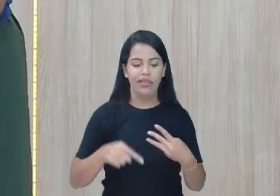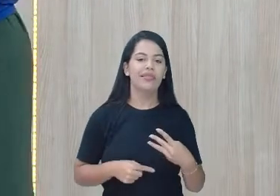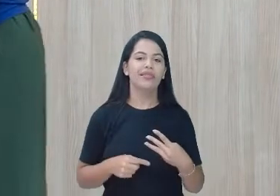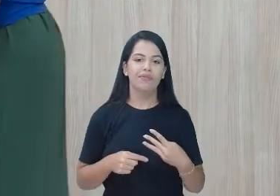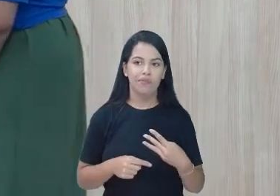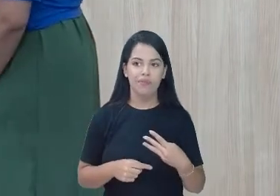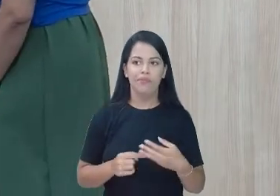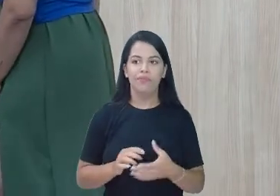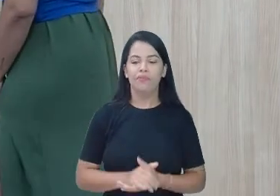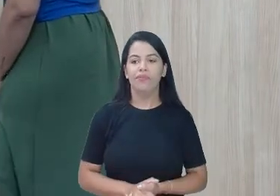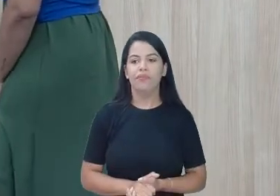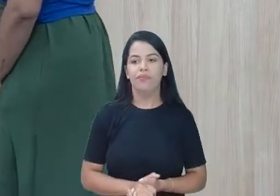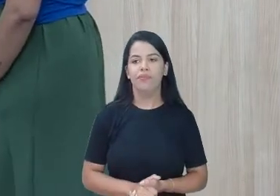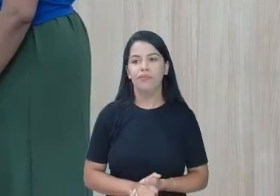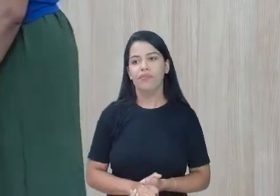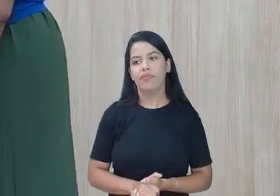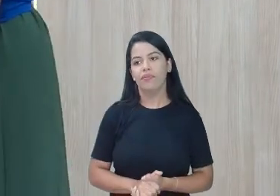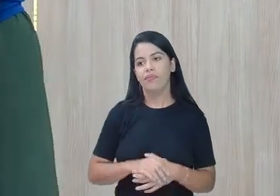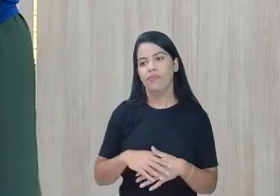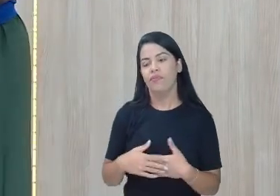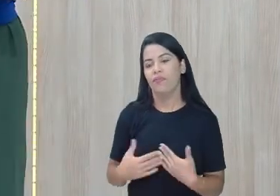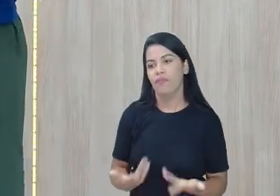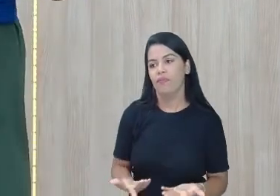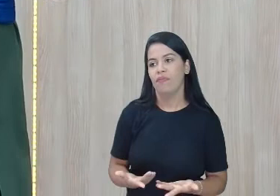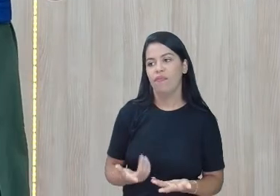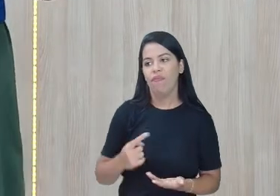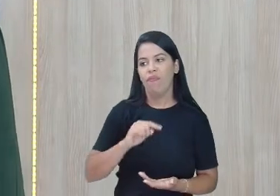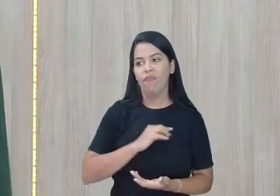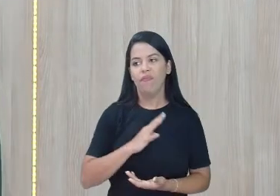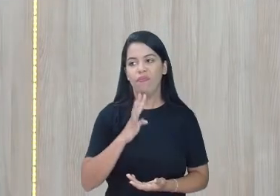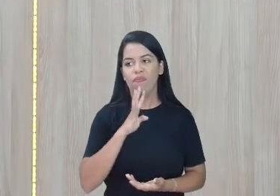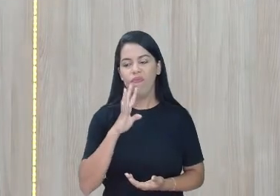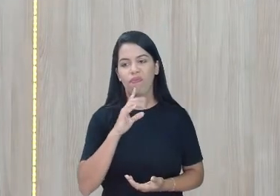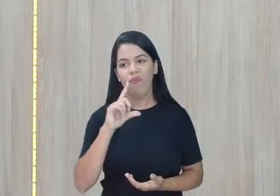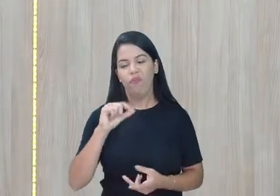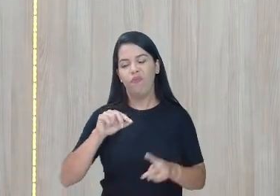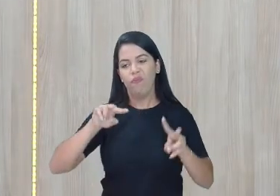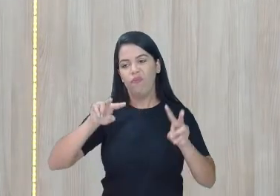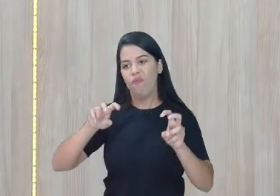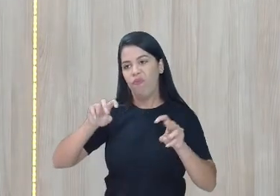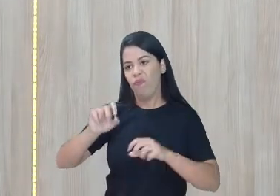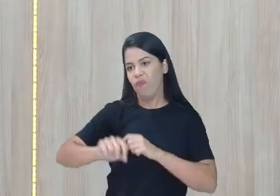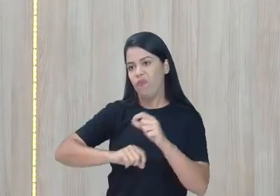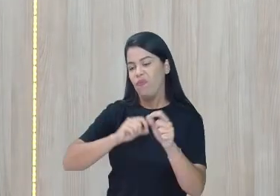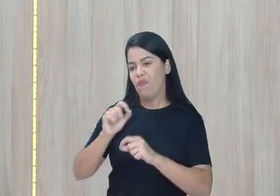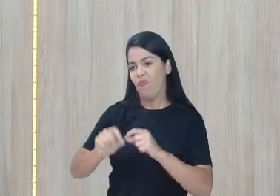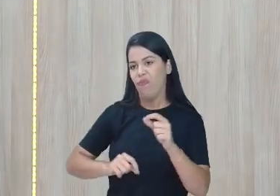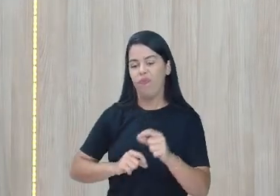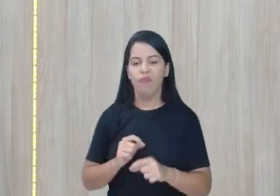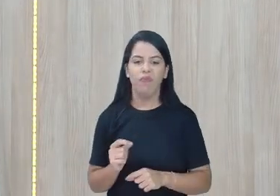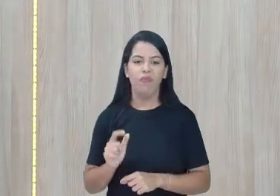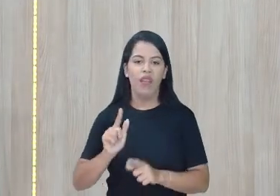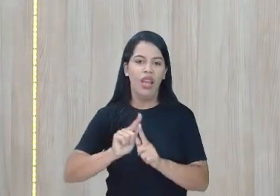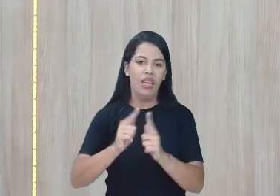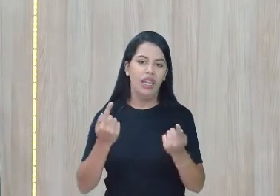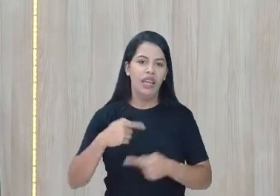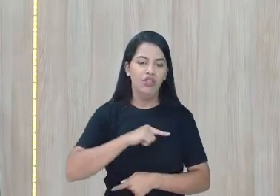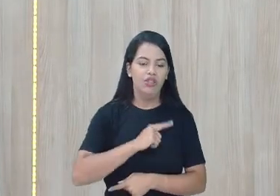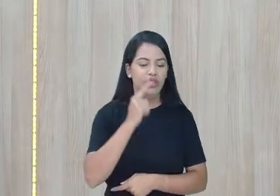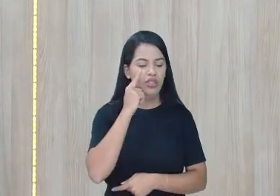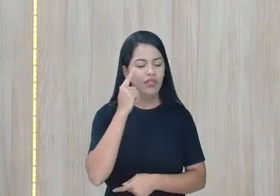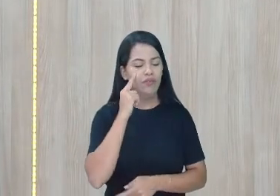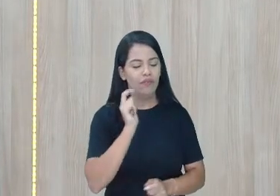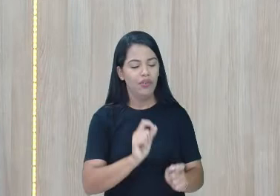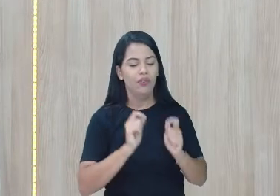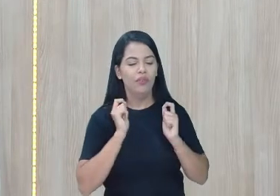certo? Os verbos, como a gente vai conhecer um pouquinho de gramática agora, né? A gente viu a crônica, o gênero textual, e agora a gente